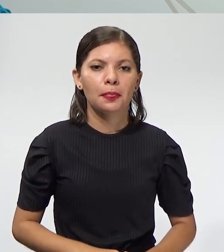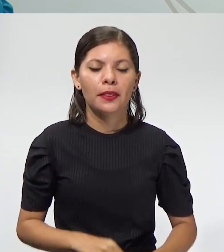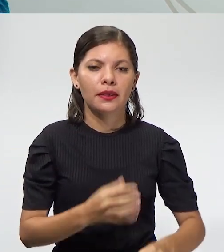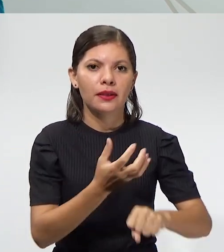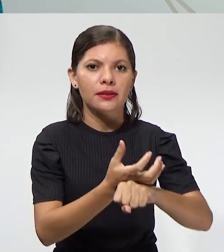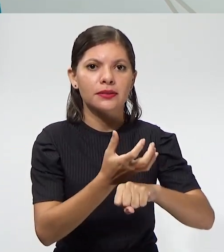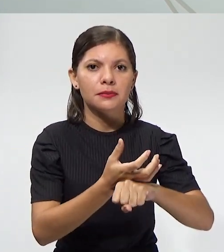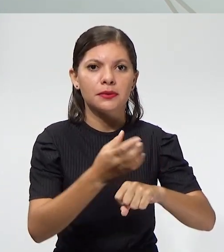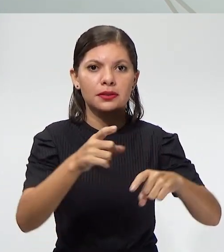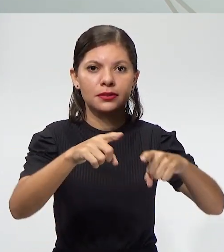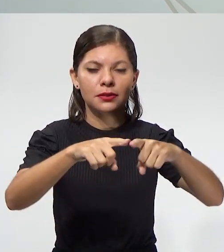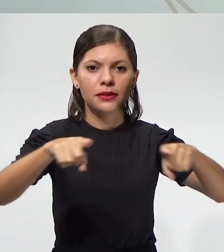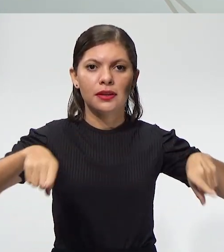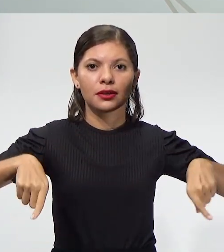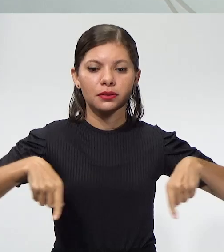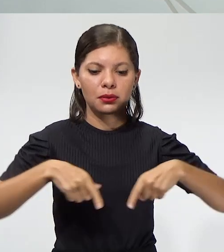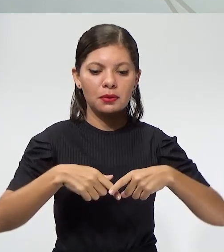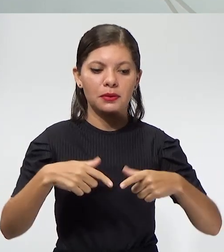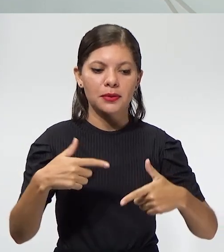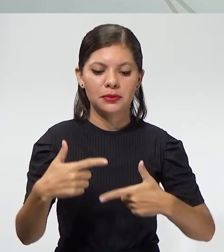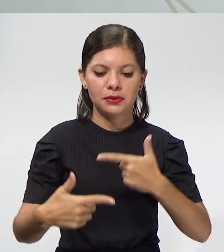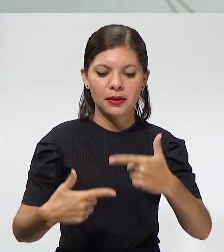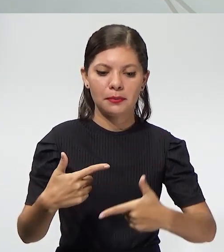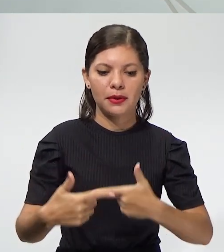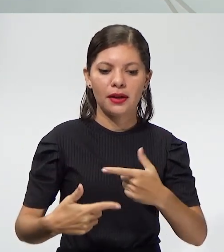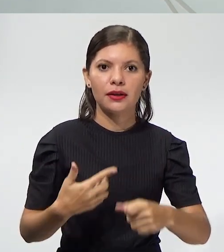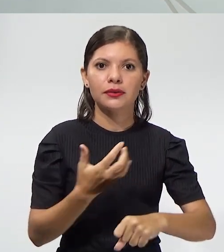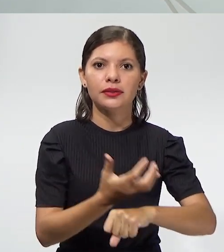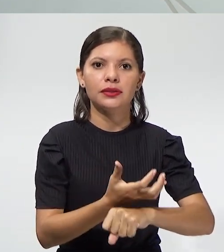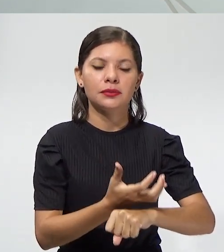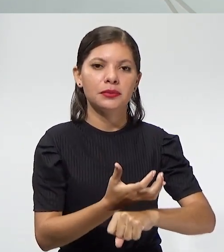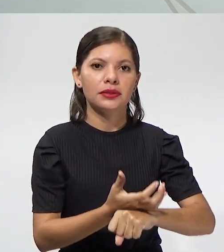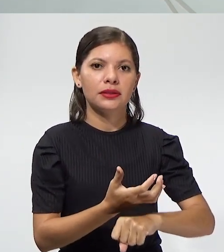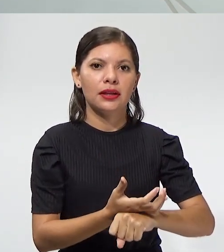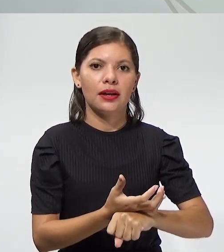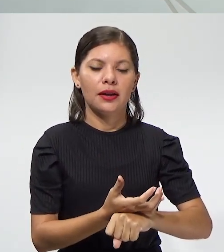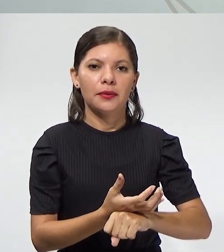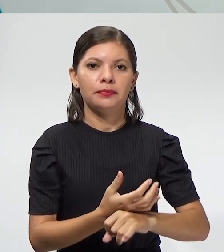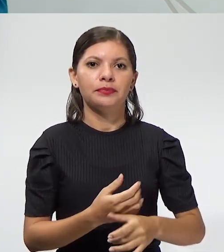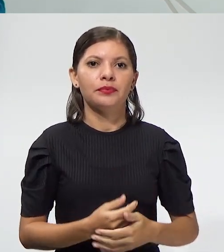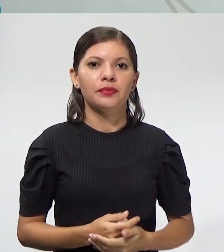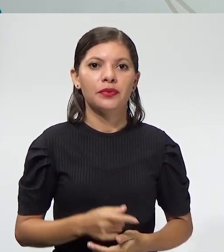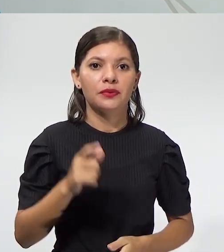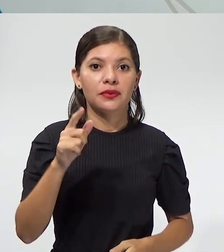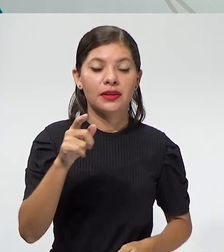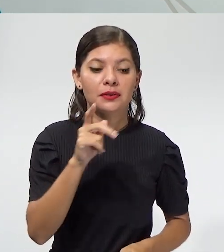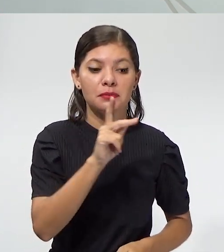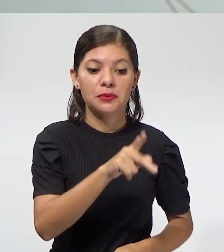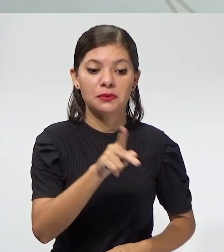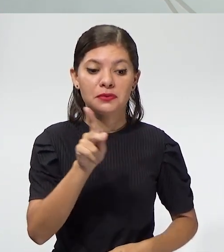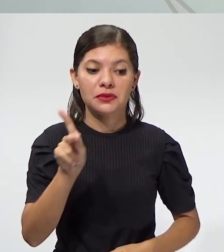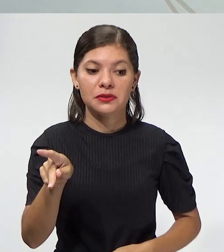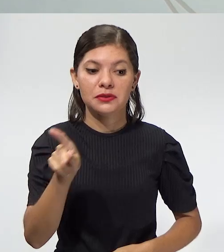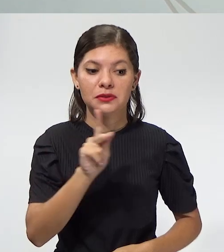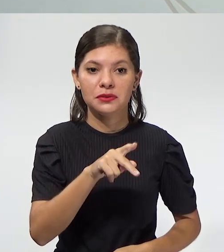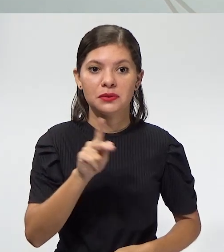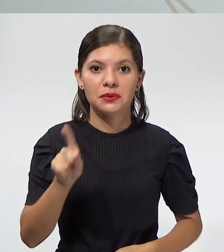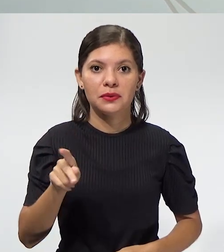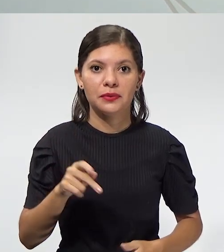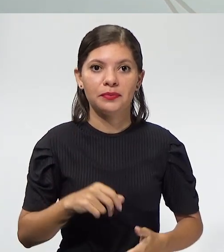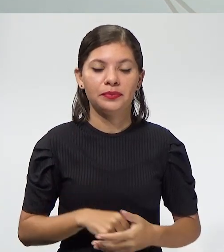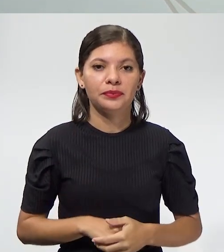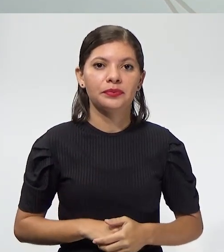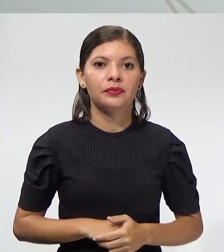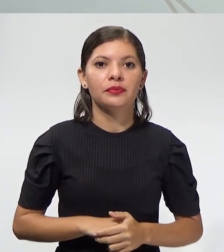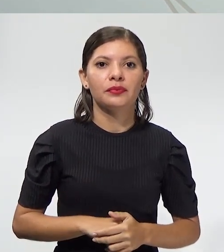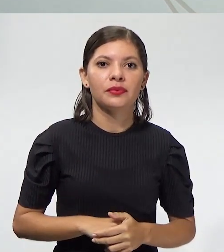territórios, mas o trabalho interdisciplinar envolve que cada professor ele abra mão do